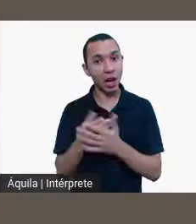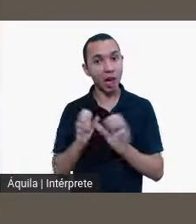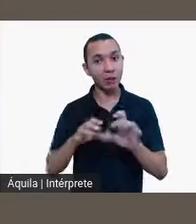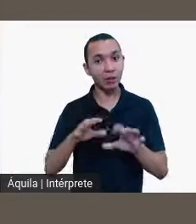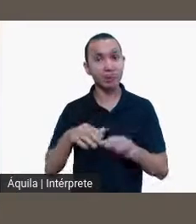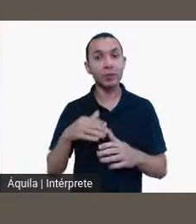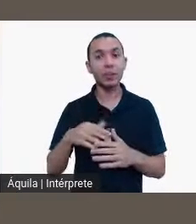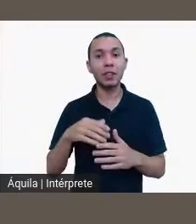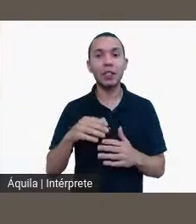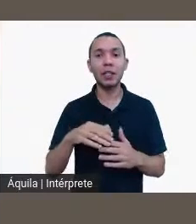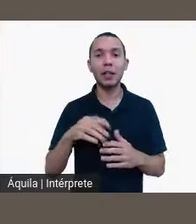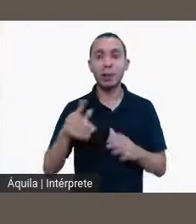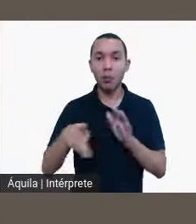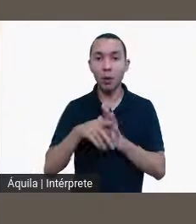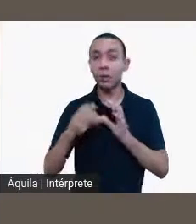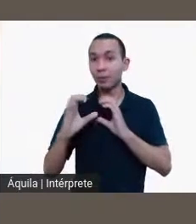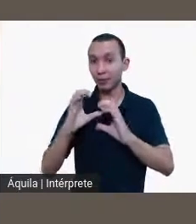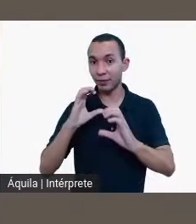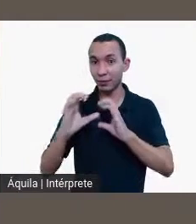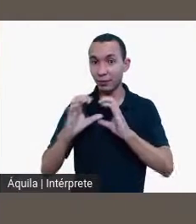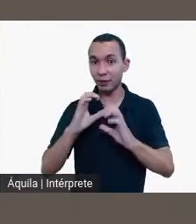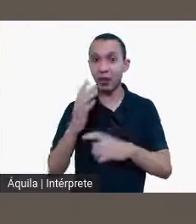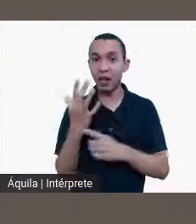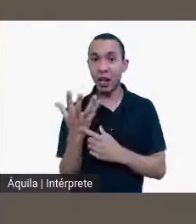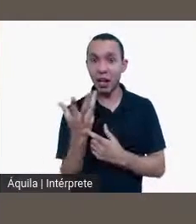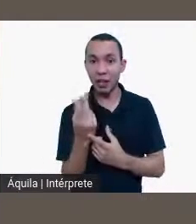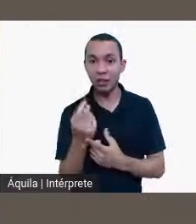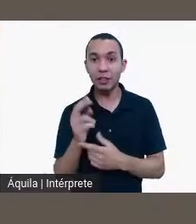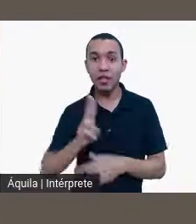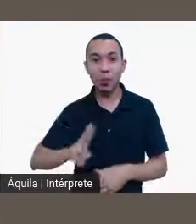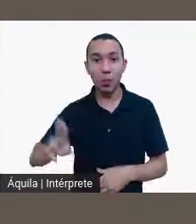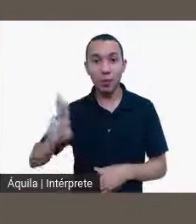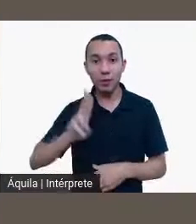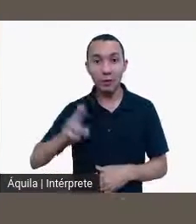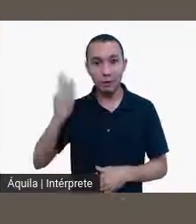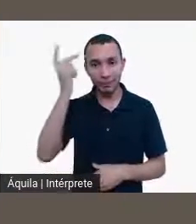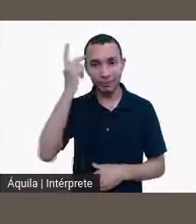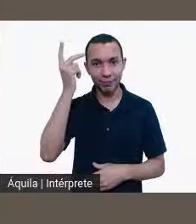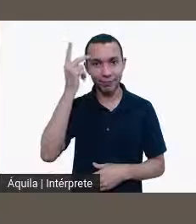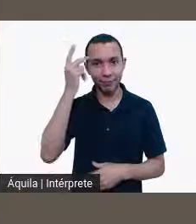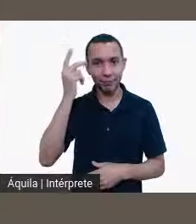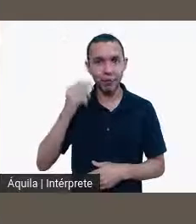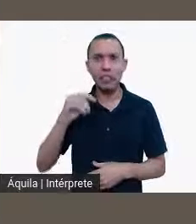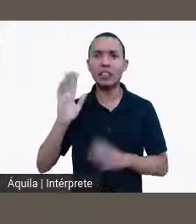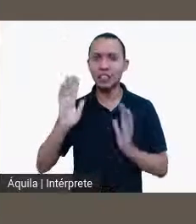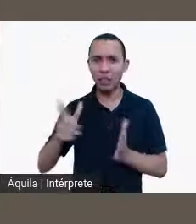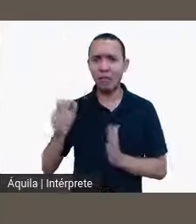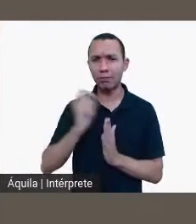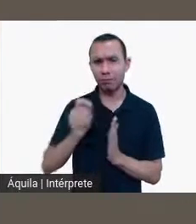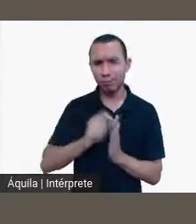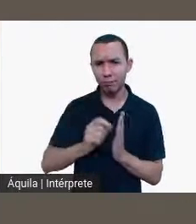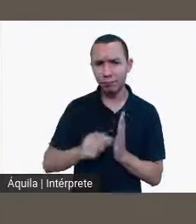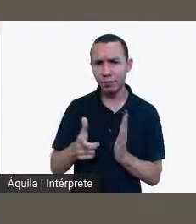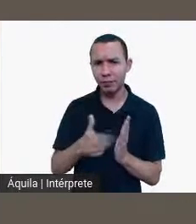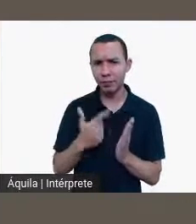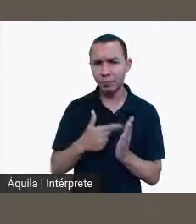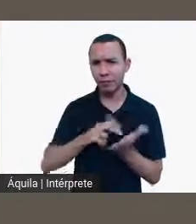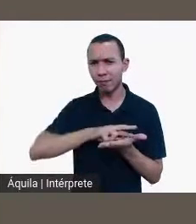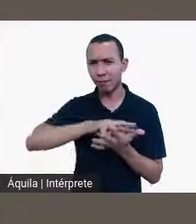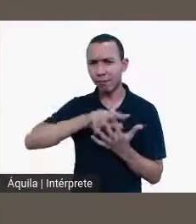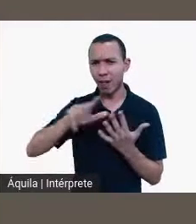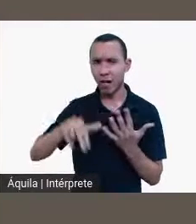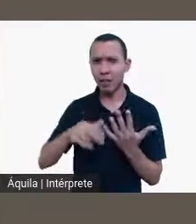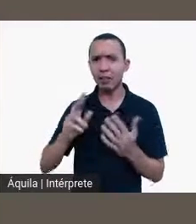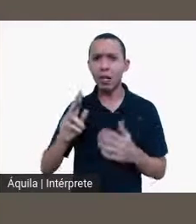de Comunicações e Artes da Universidade de São Paulo. É autor de vários livros, entre eles Humberto